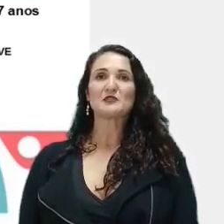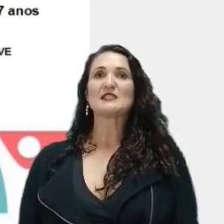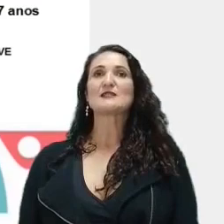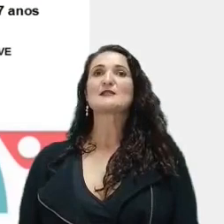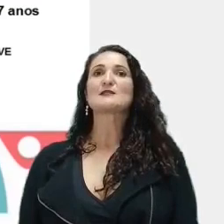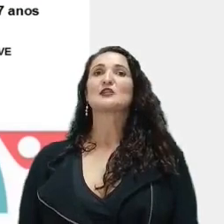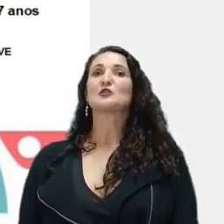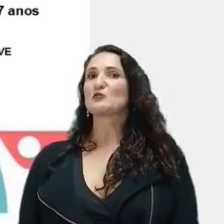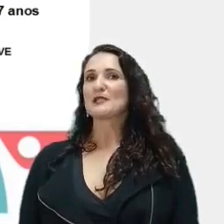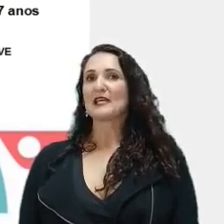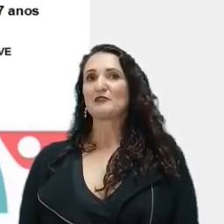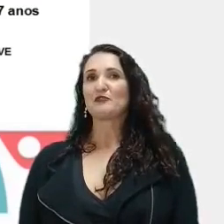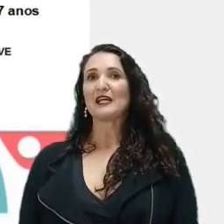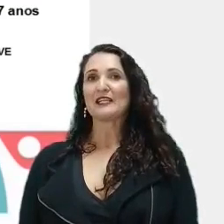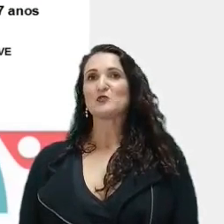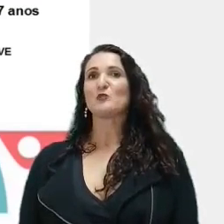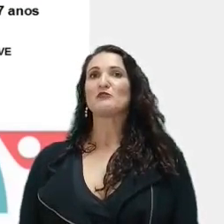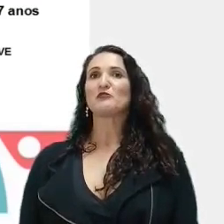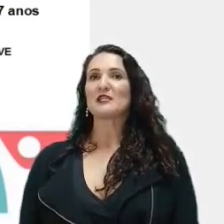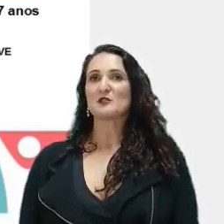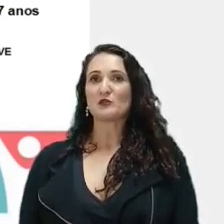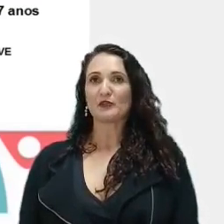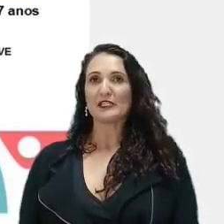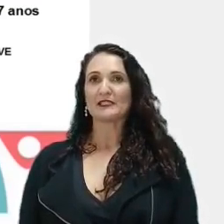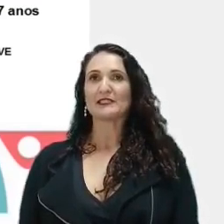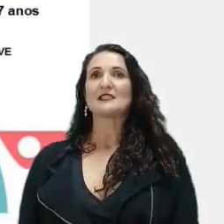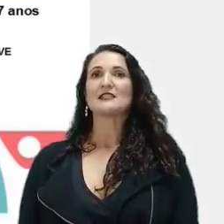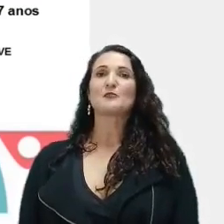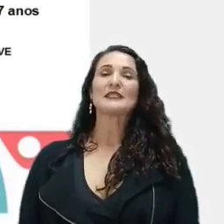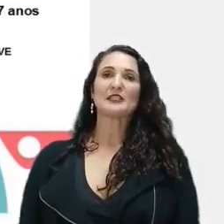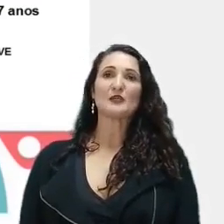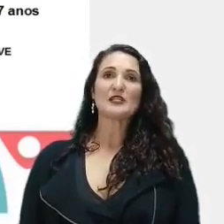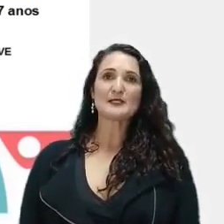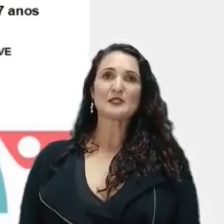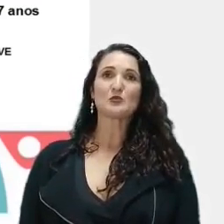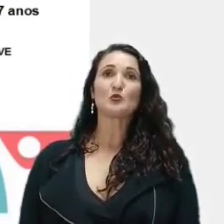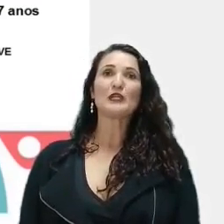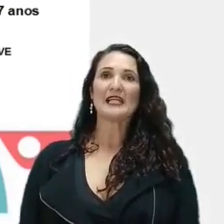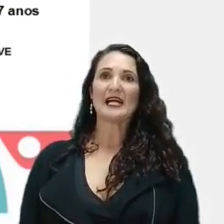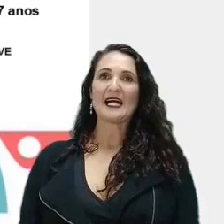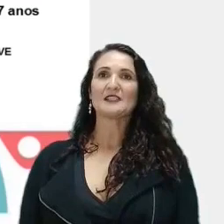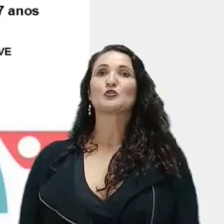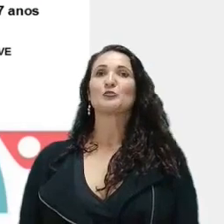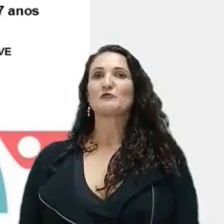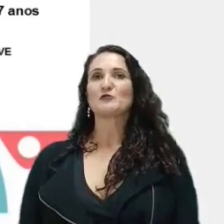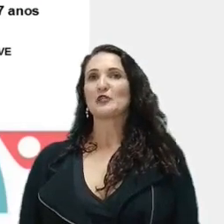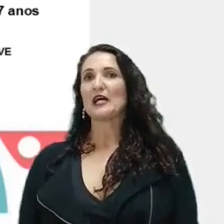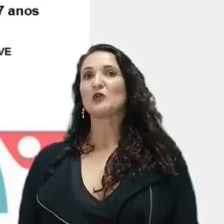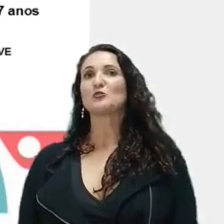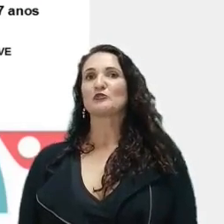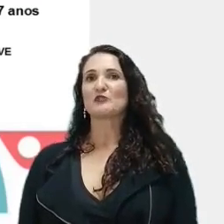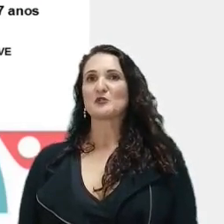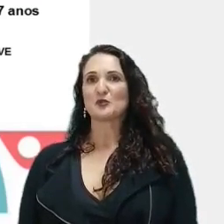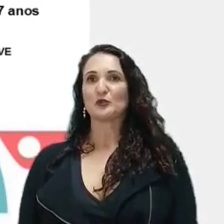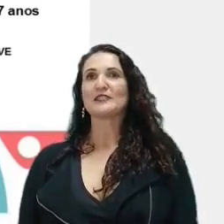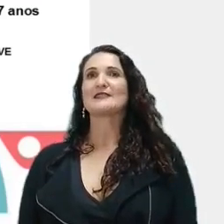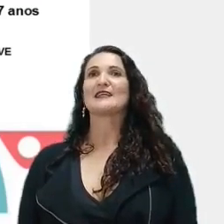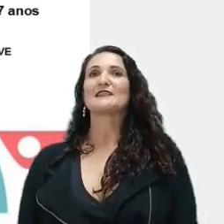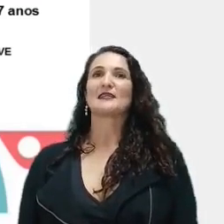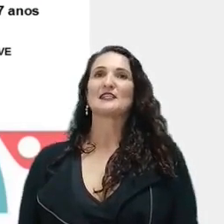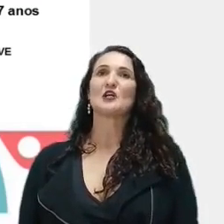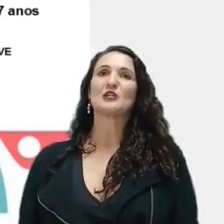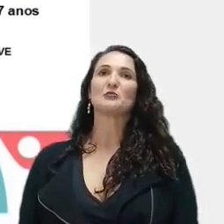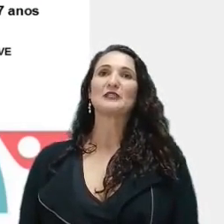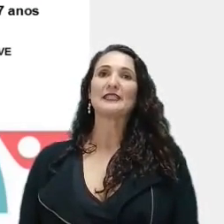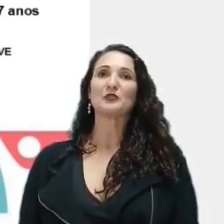muitas vezes não conseguem falar sobre a violência sofrida, despertando assim um olhar do profissional, do professor que está em